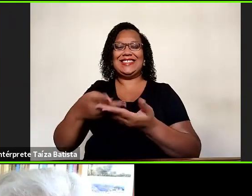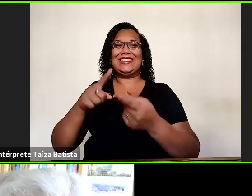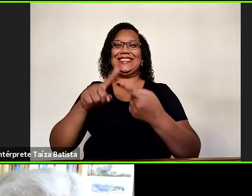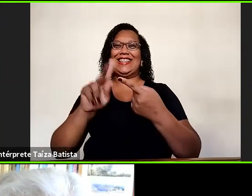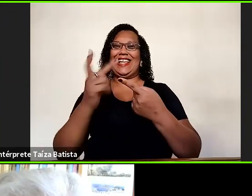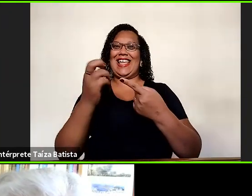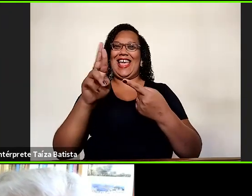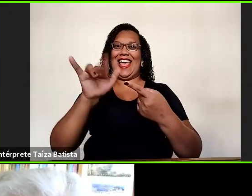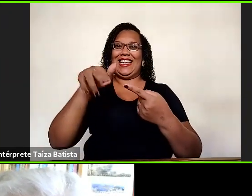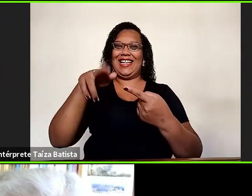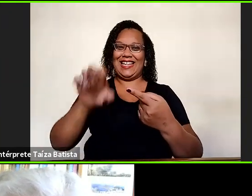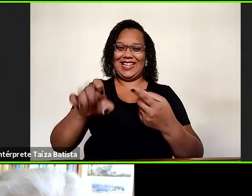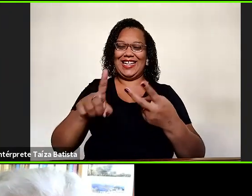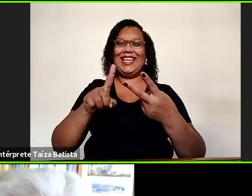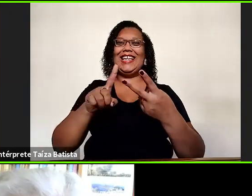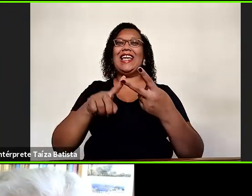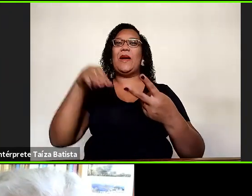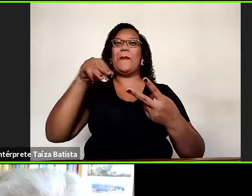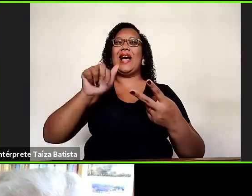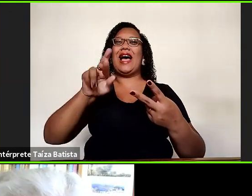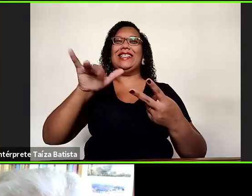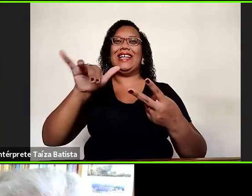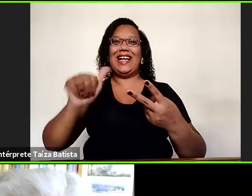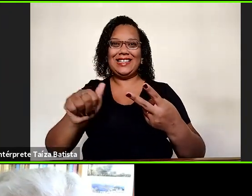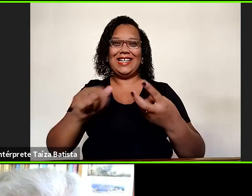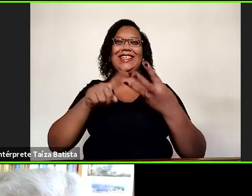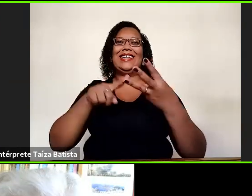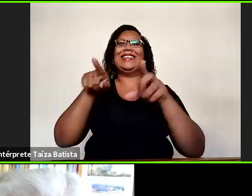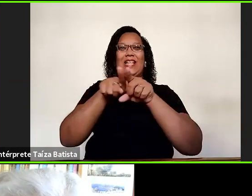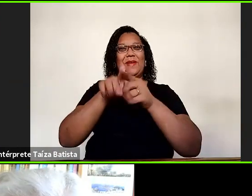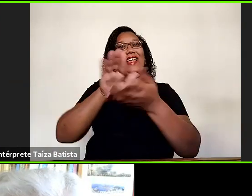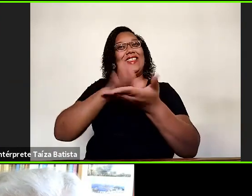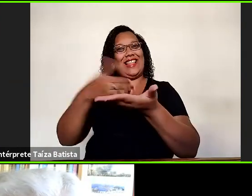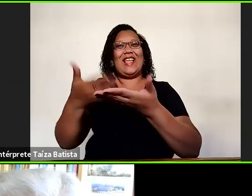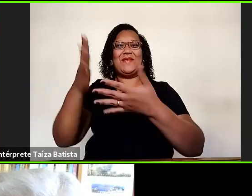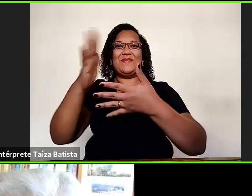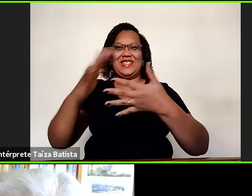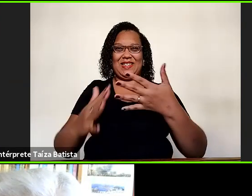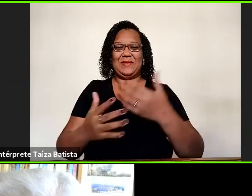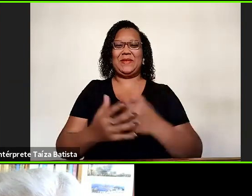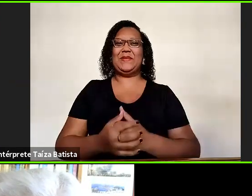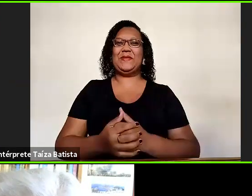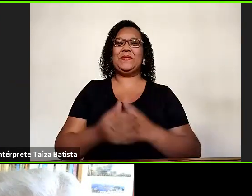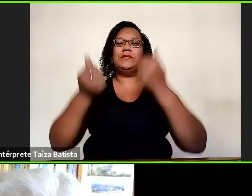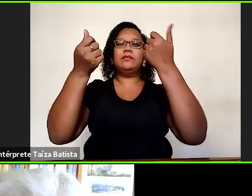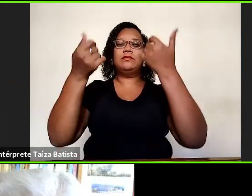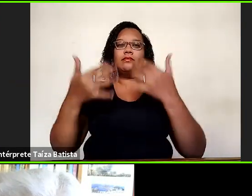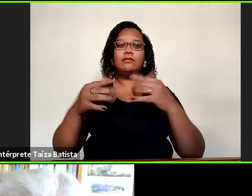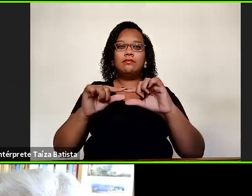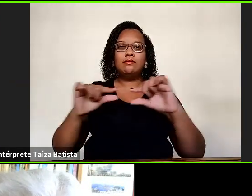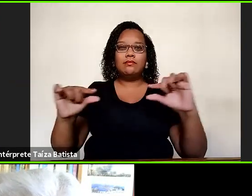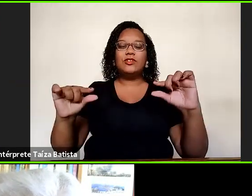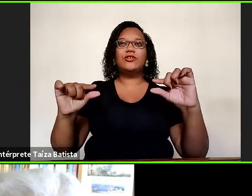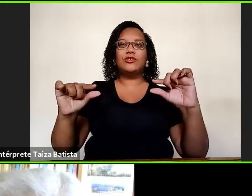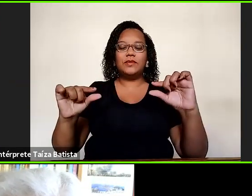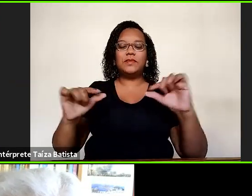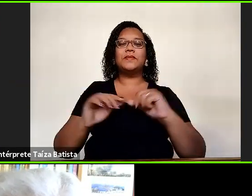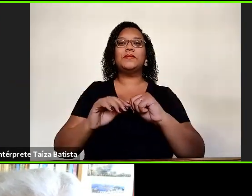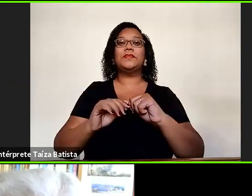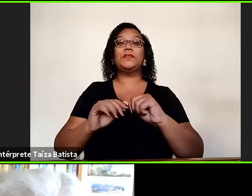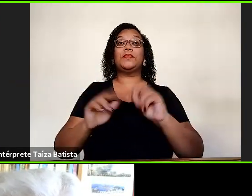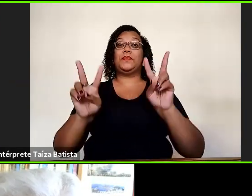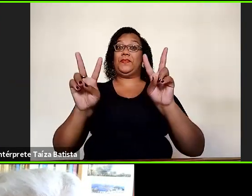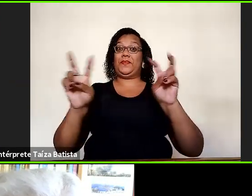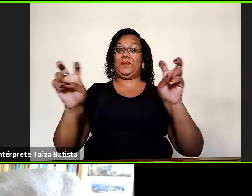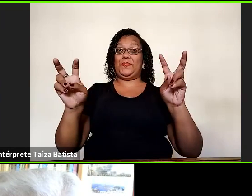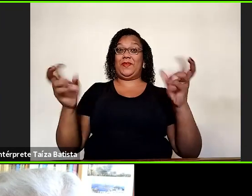Rego, e os intérpretes de Libras. Então, expliquei os canais. Então, essa mesa, Tudo Começou na